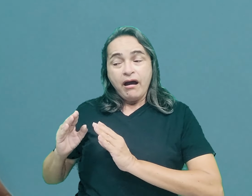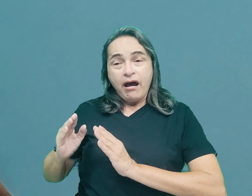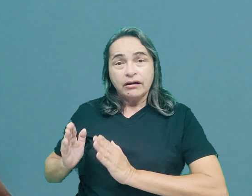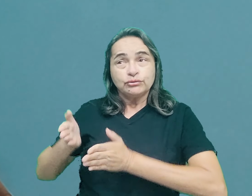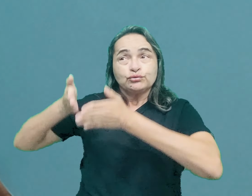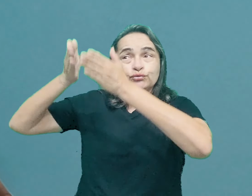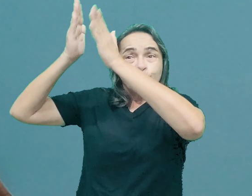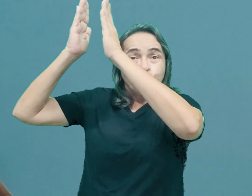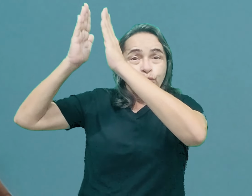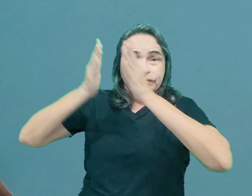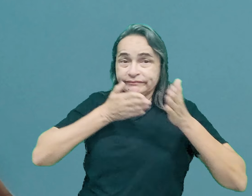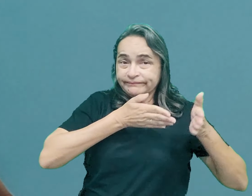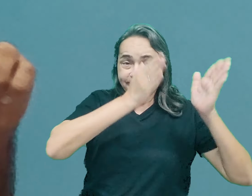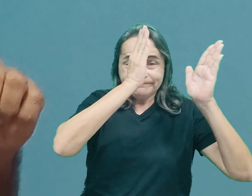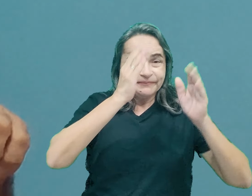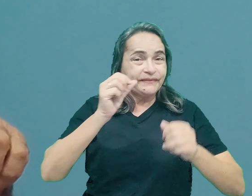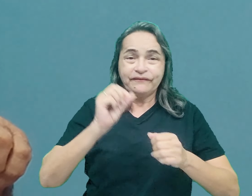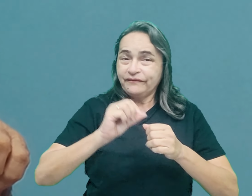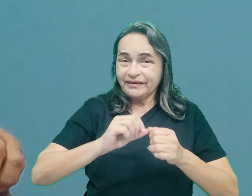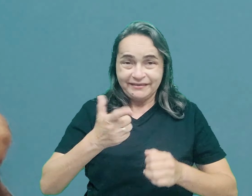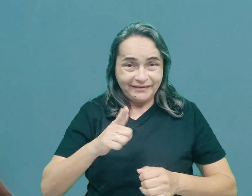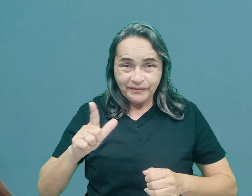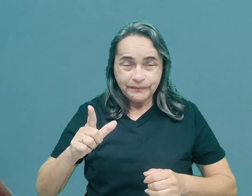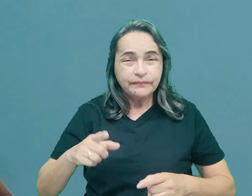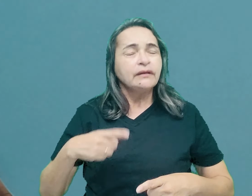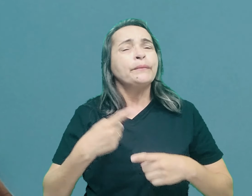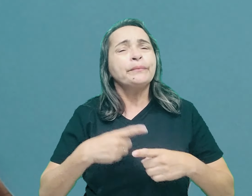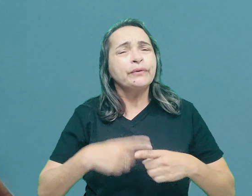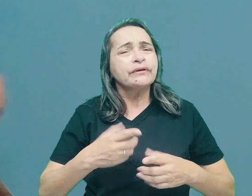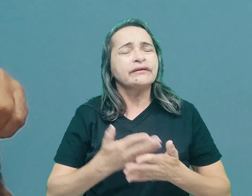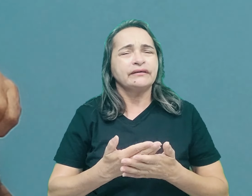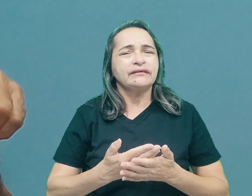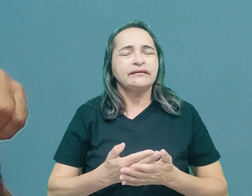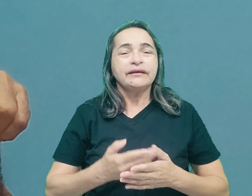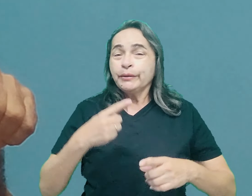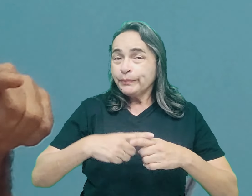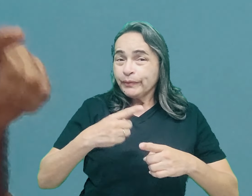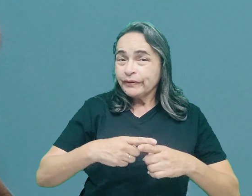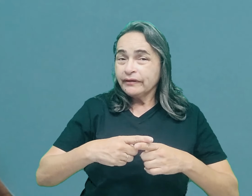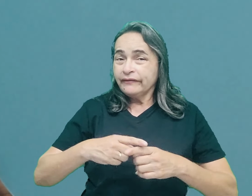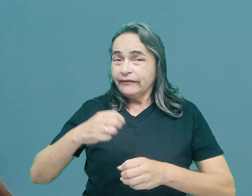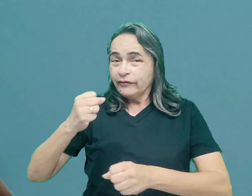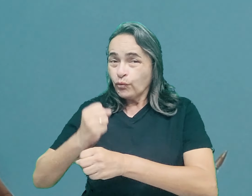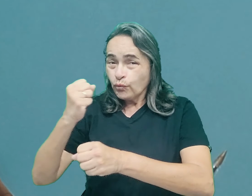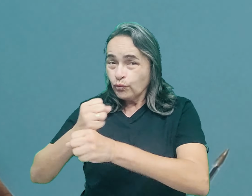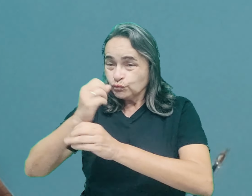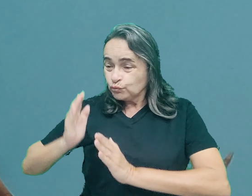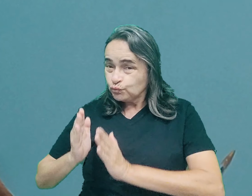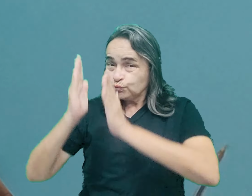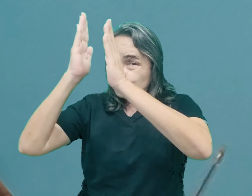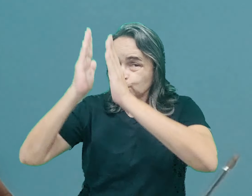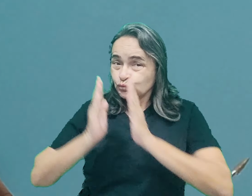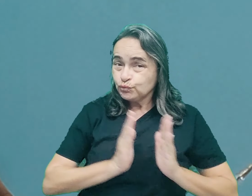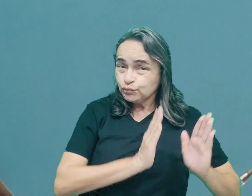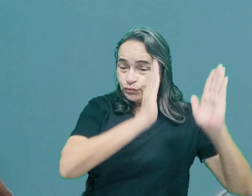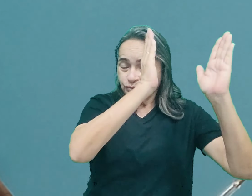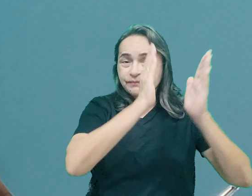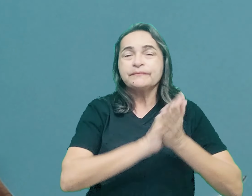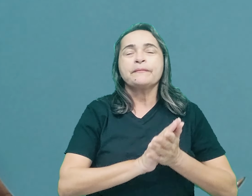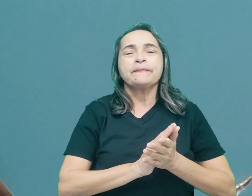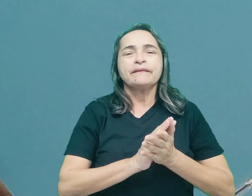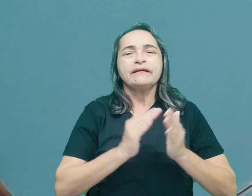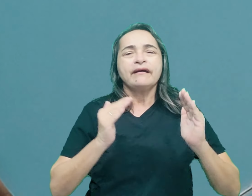não eram construídas? Porque na hora que você construía as torres, a igreja, a